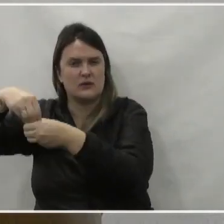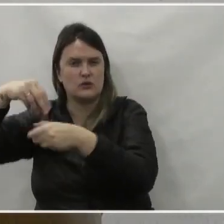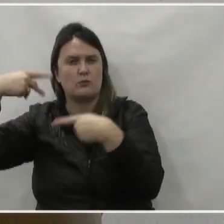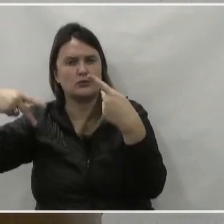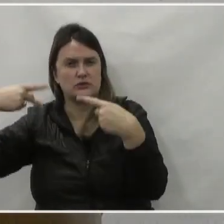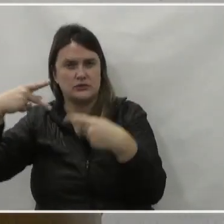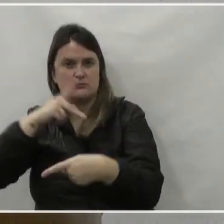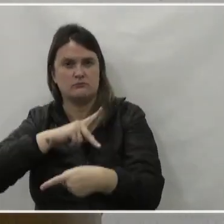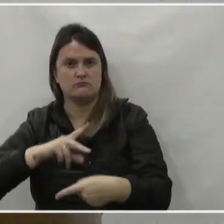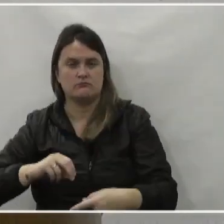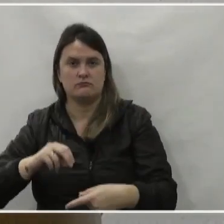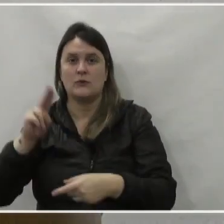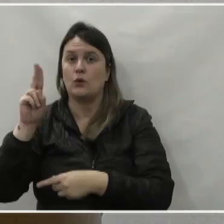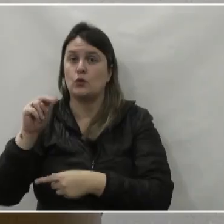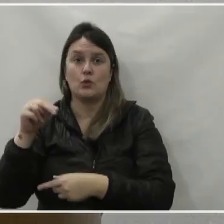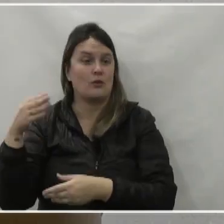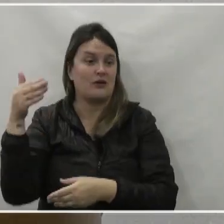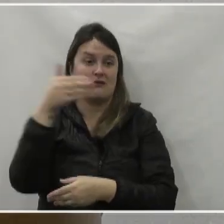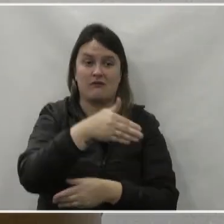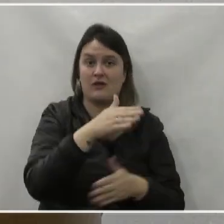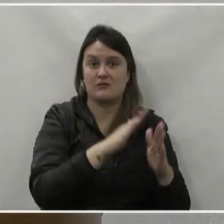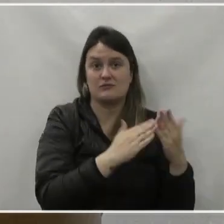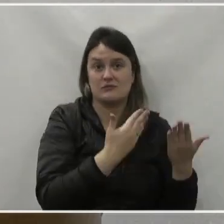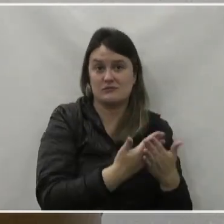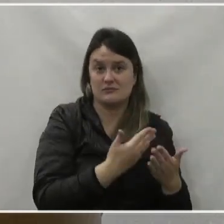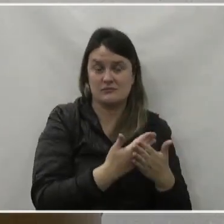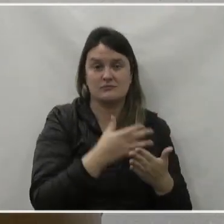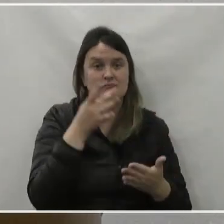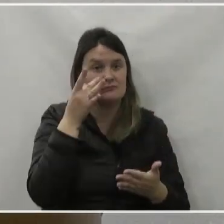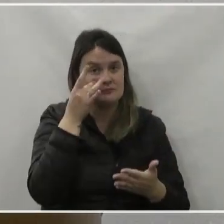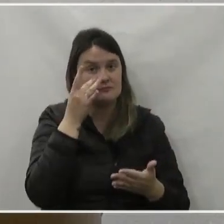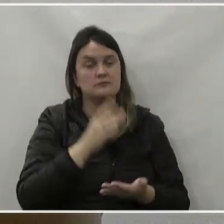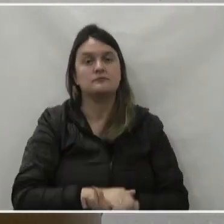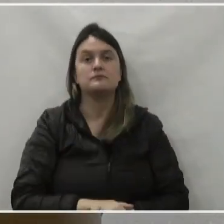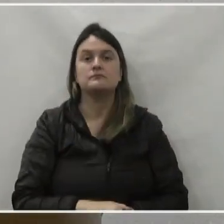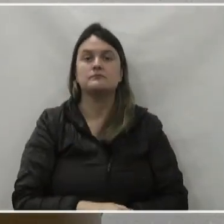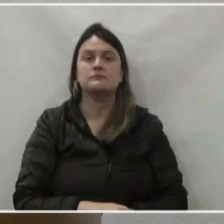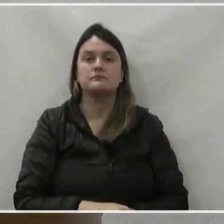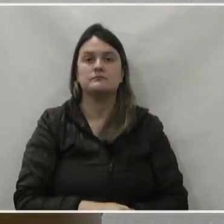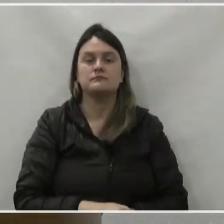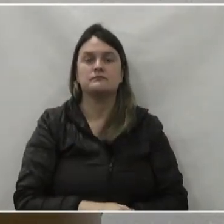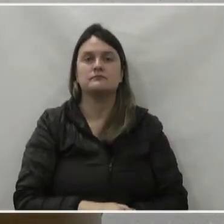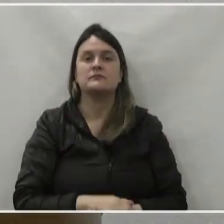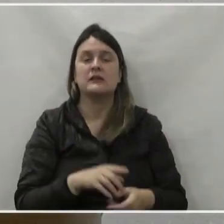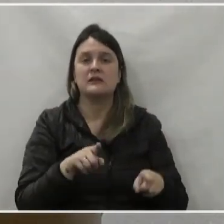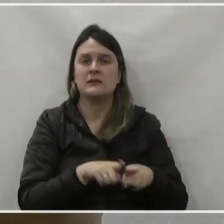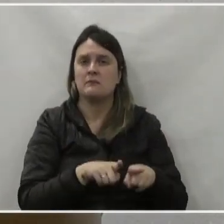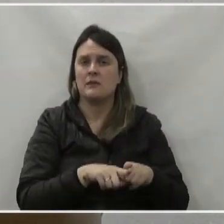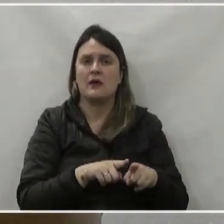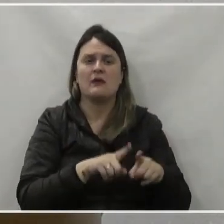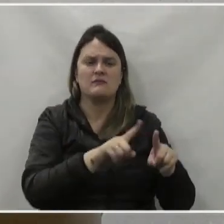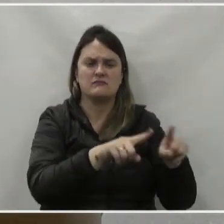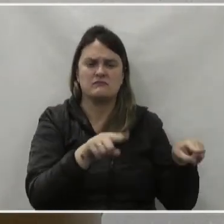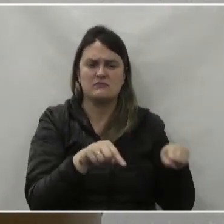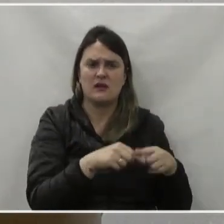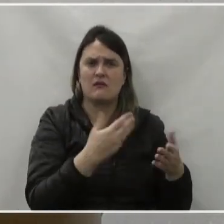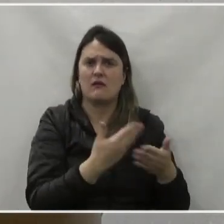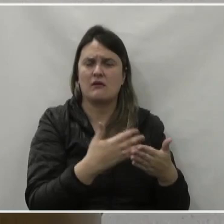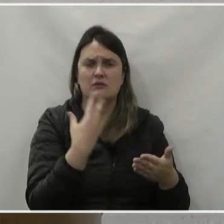sem jamais pisarem no solo concreto das escolas públicas brasileiras e suas salas de aulas